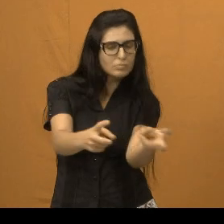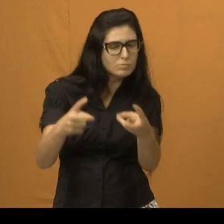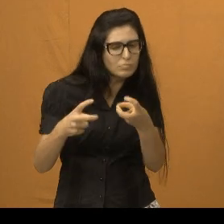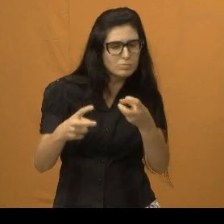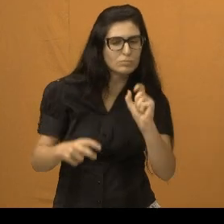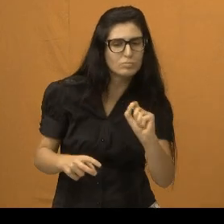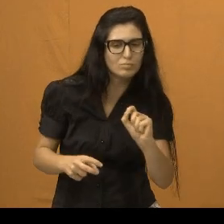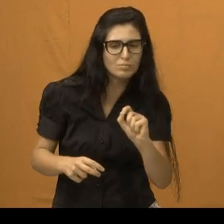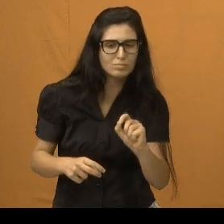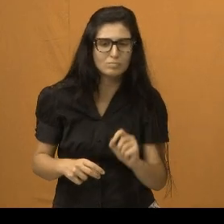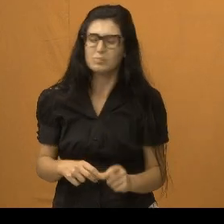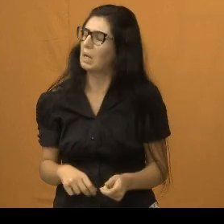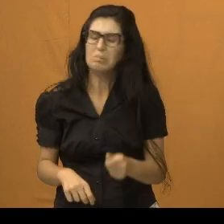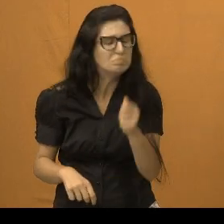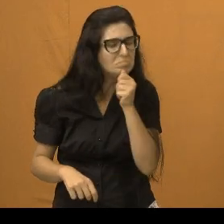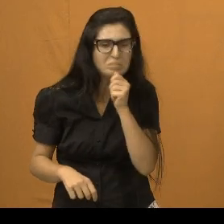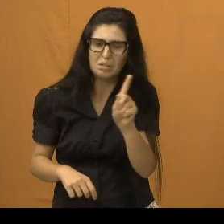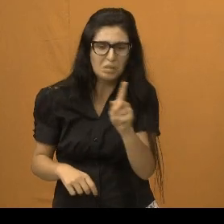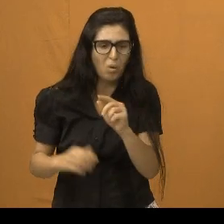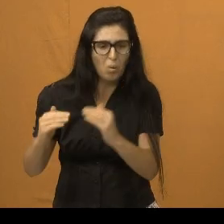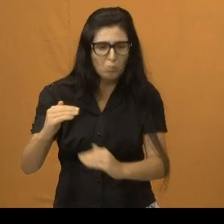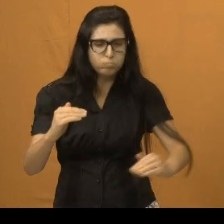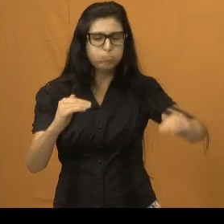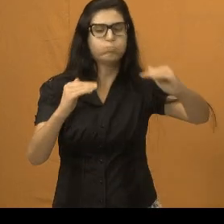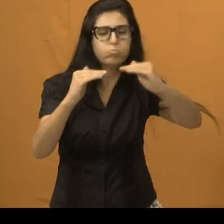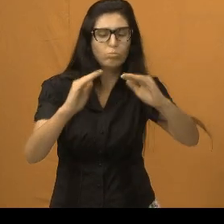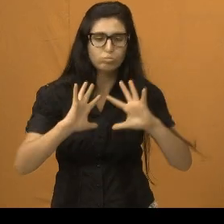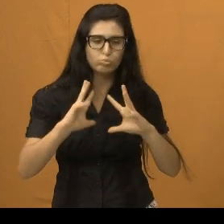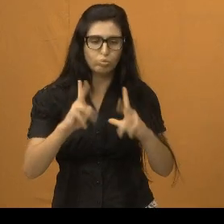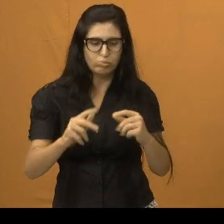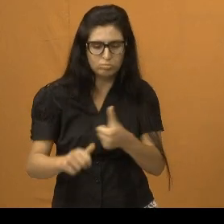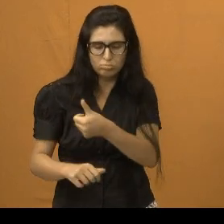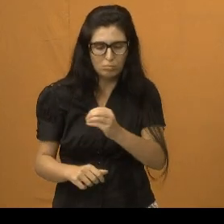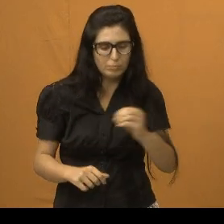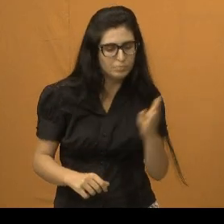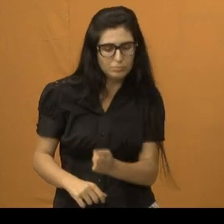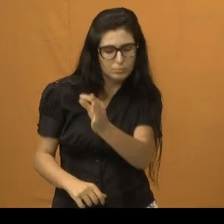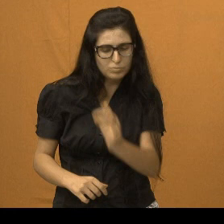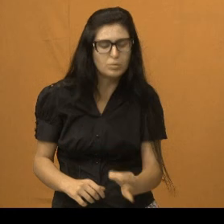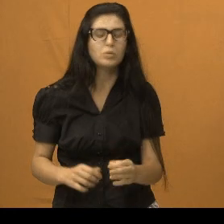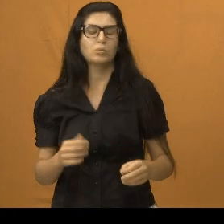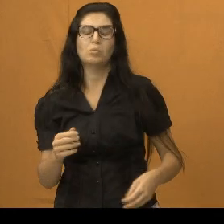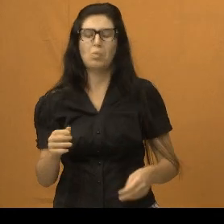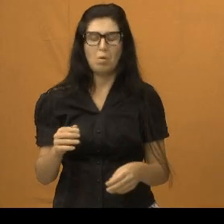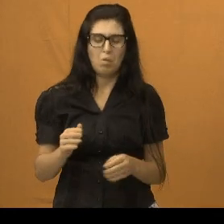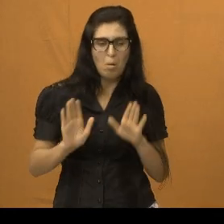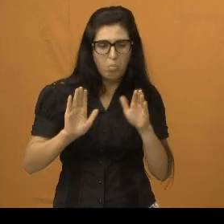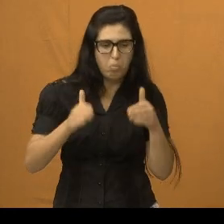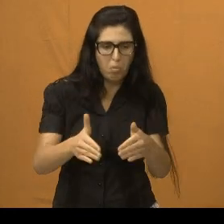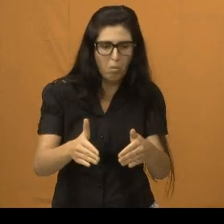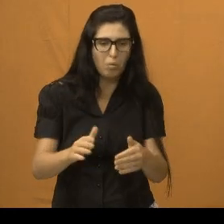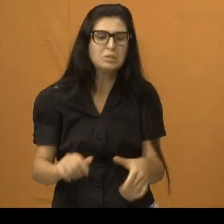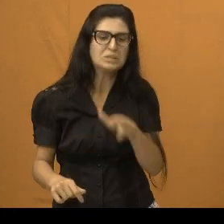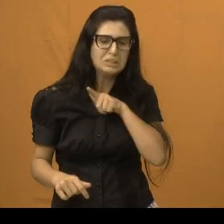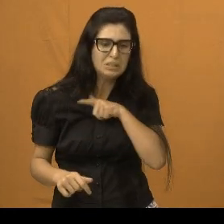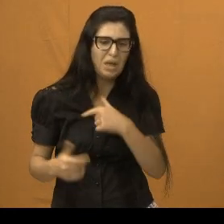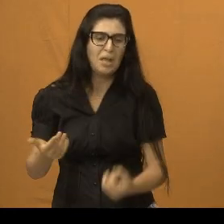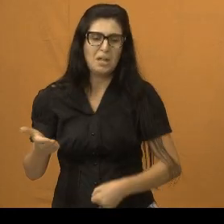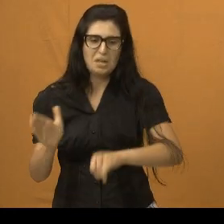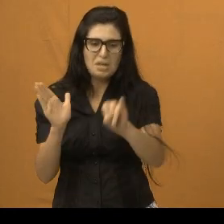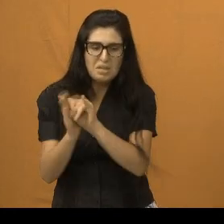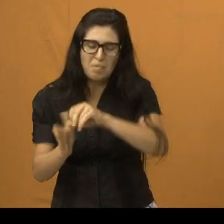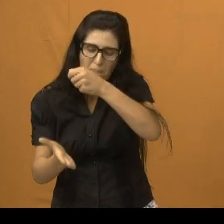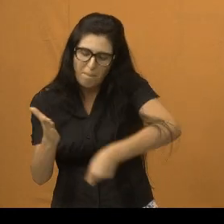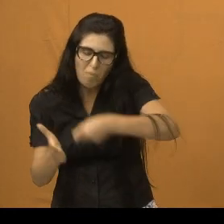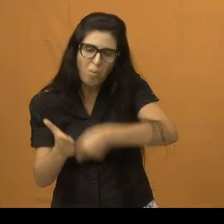que não atingiu a meta de 100%, né, a receita municipal em específicos, né, também tem imposto de renda dentro das